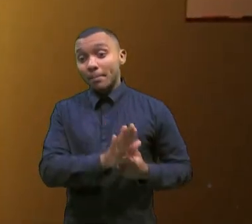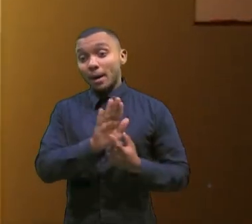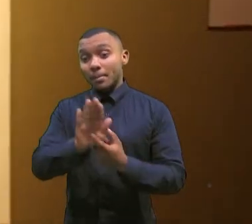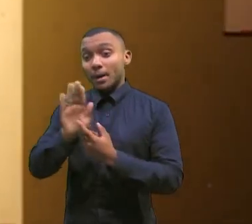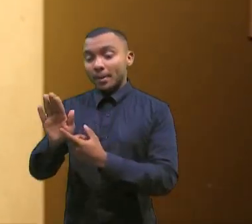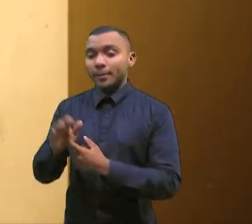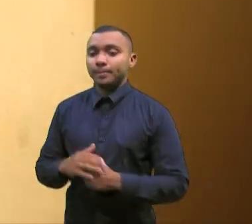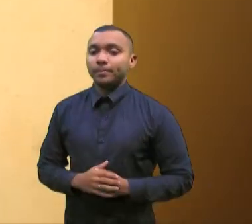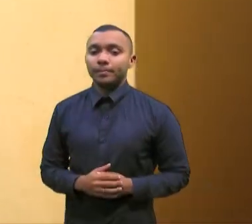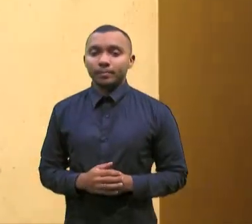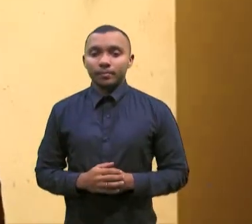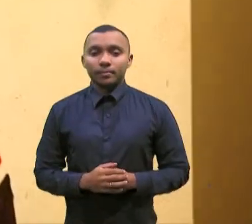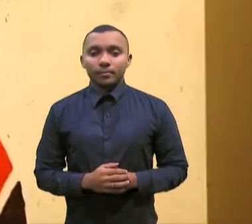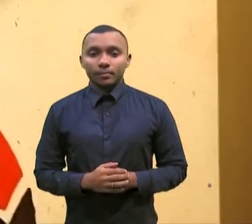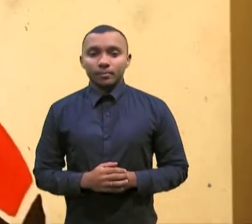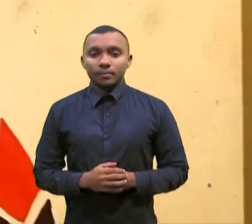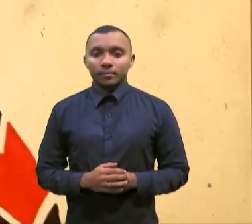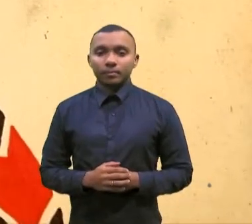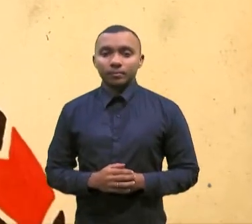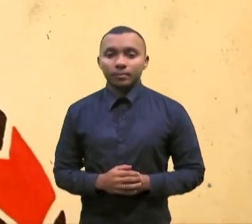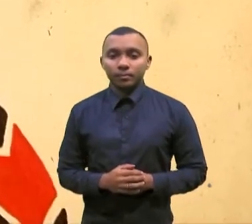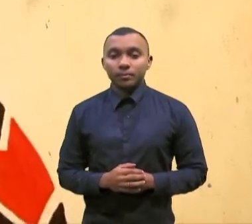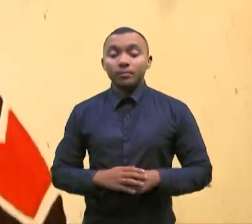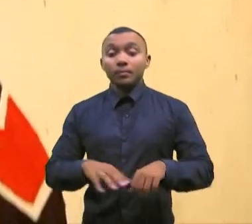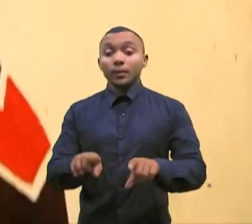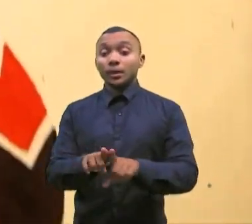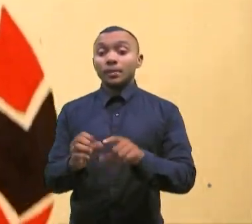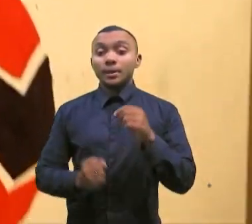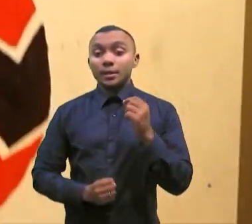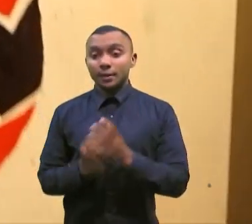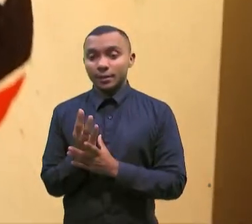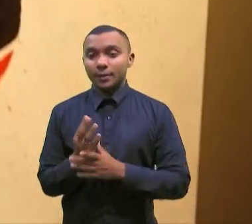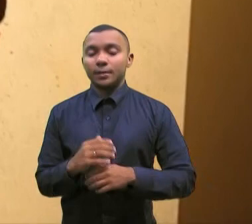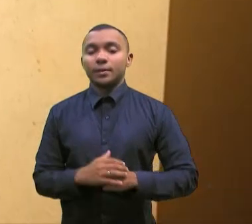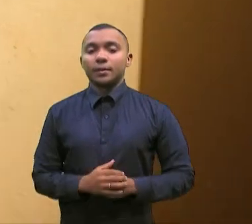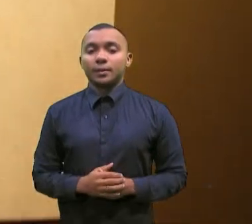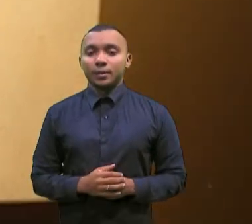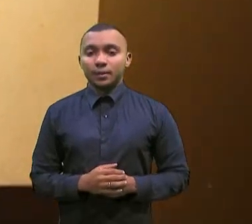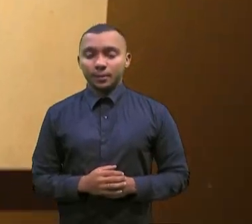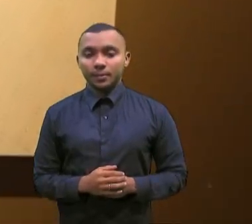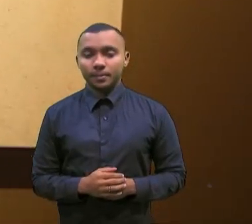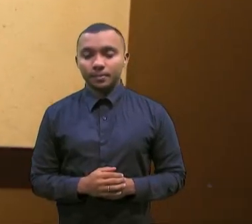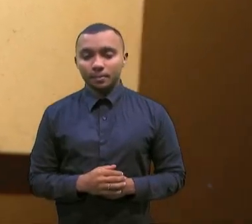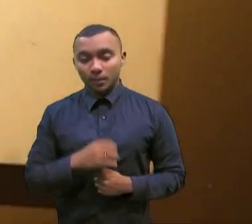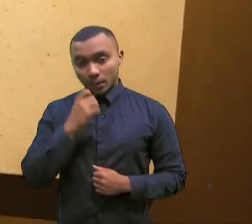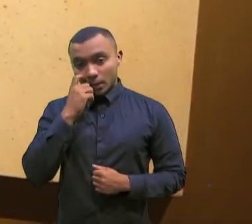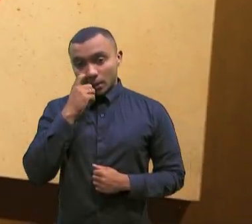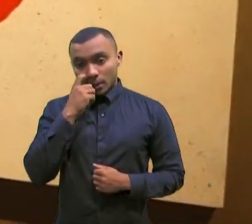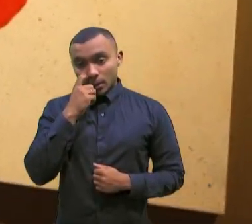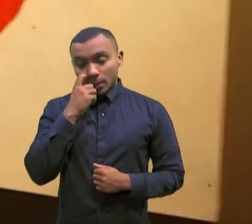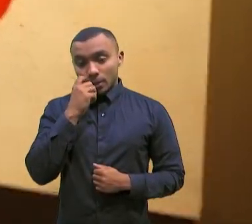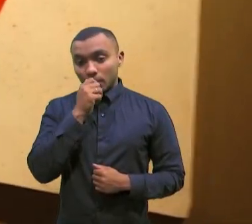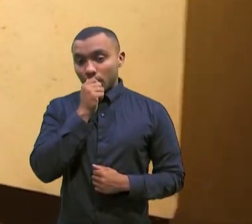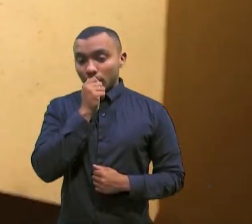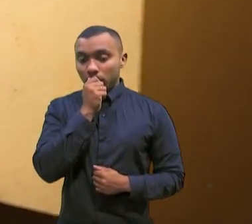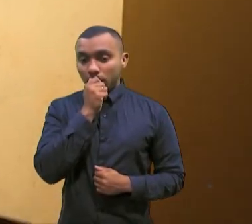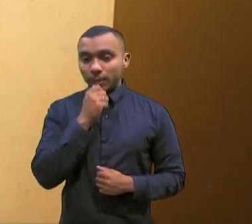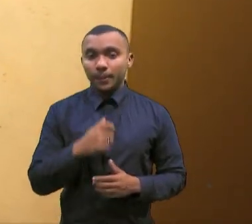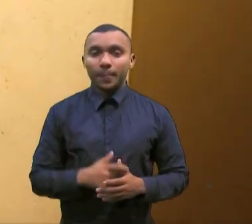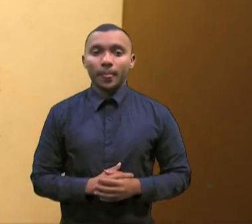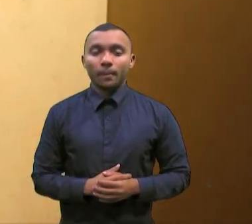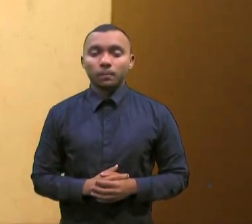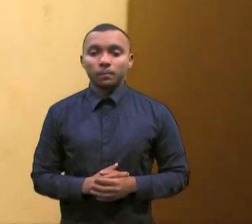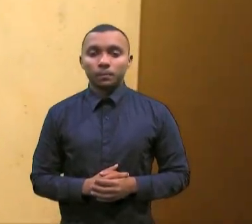Eles bebem em uma ancestralidade, mas produzem no mundo de hoje, Certo. né? Vamos aqui nesse outro espaço. Aqui